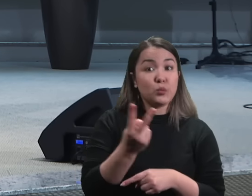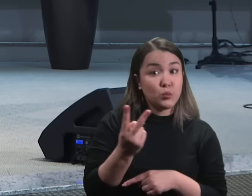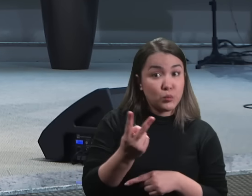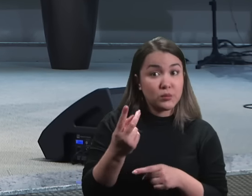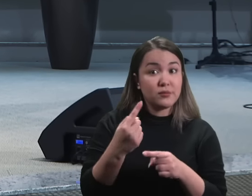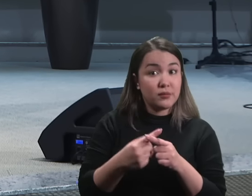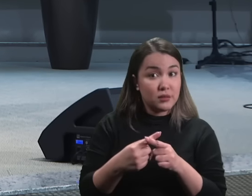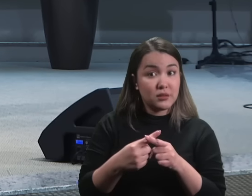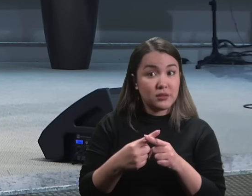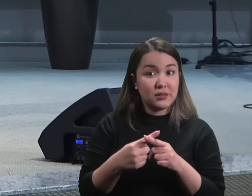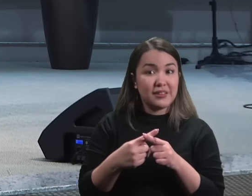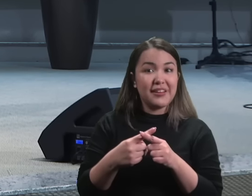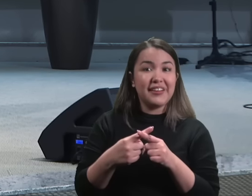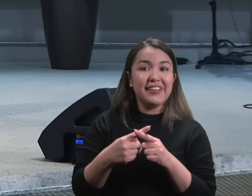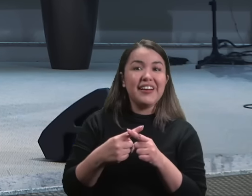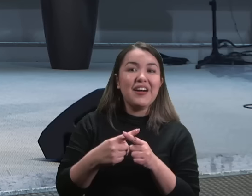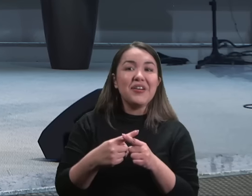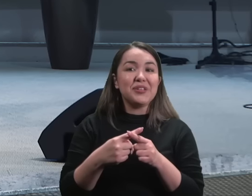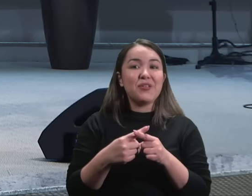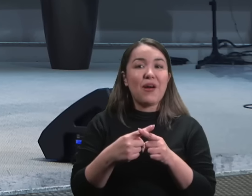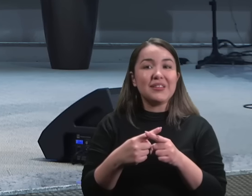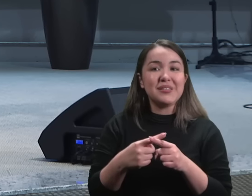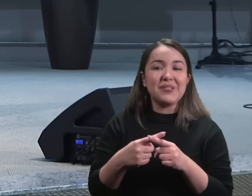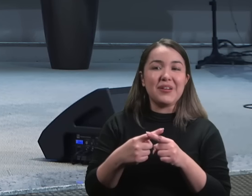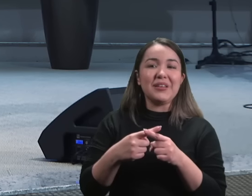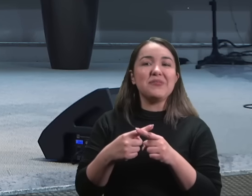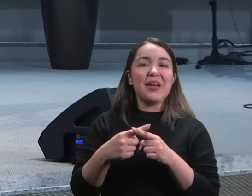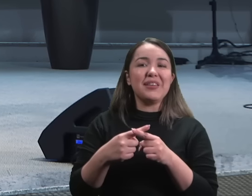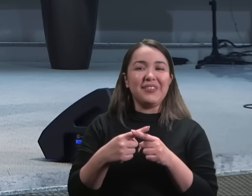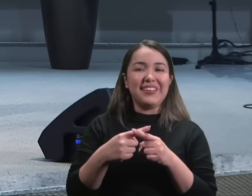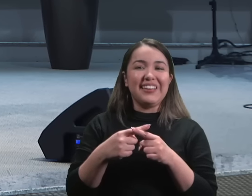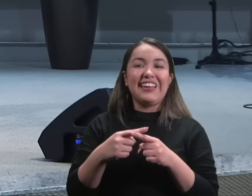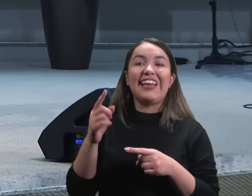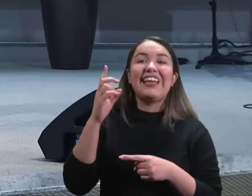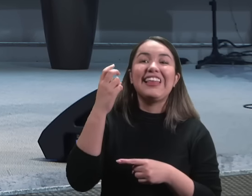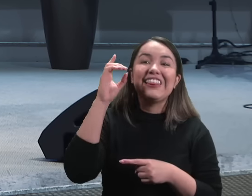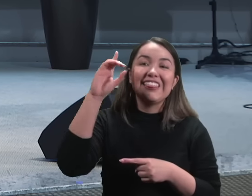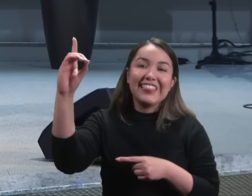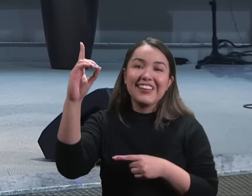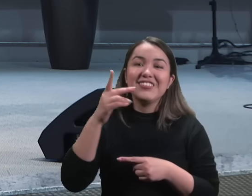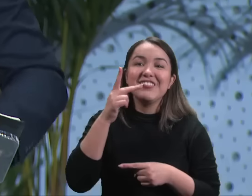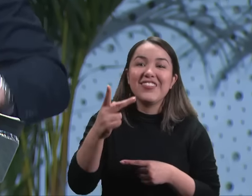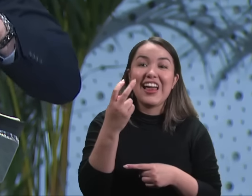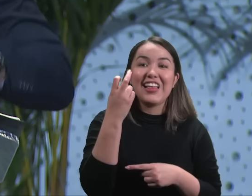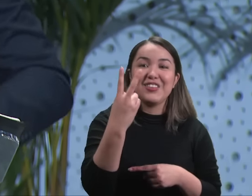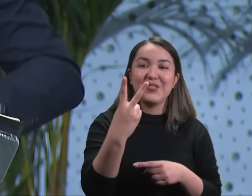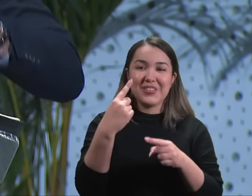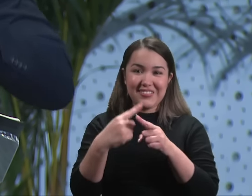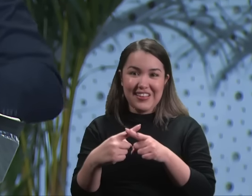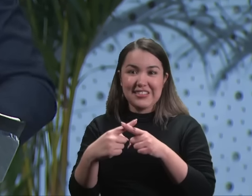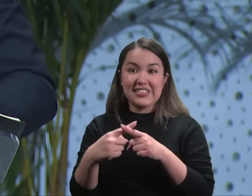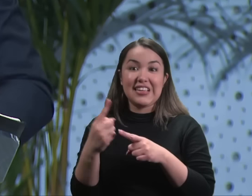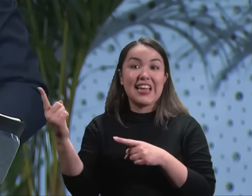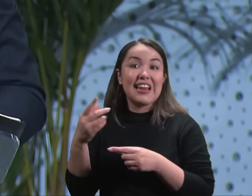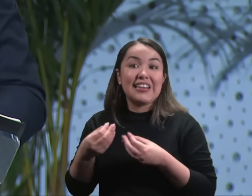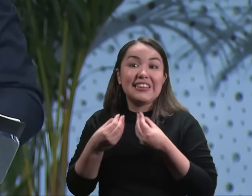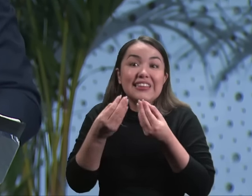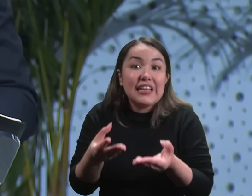vezes não bastava Deus falar uma vez não Deus fala duas vezes e ele está dando uma